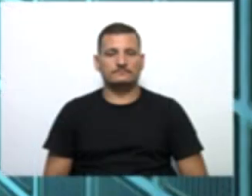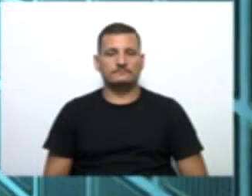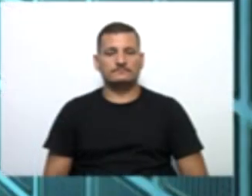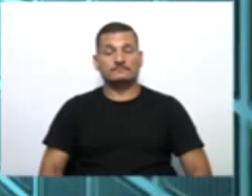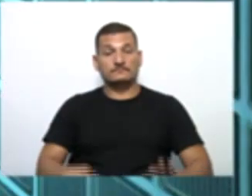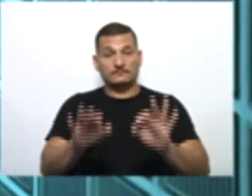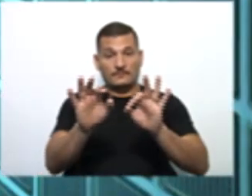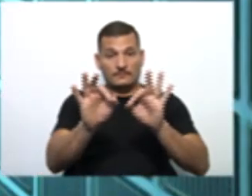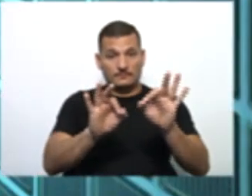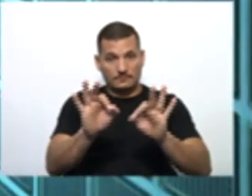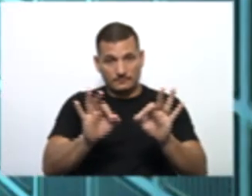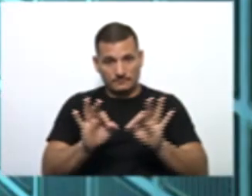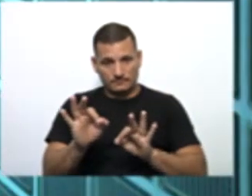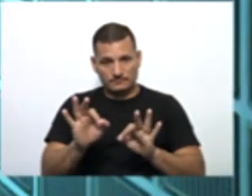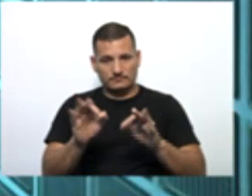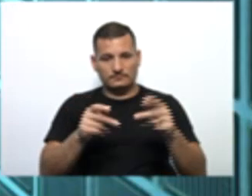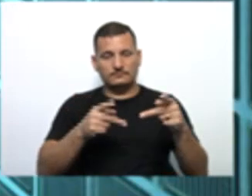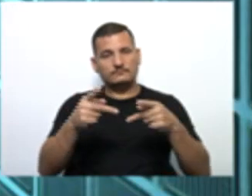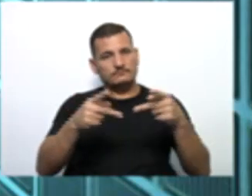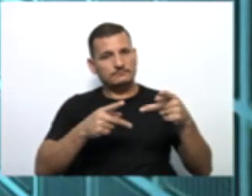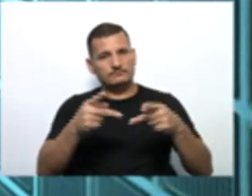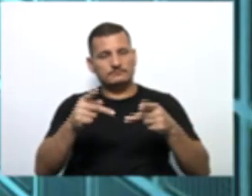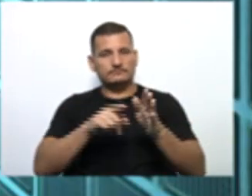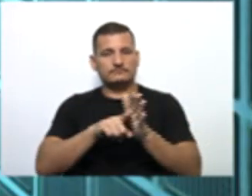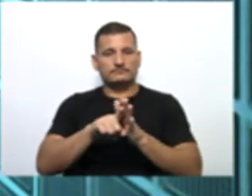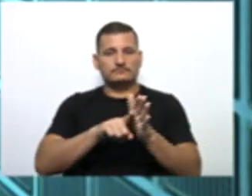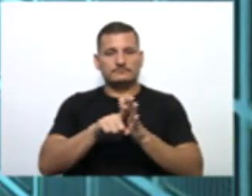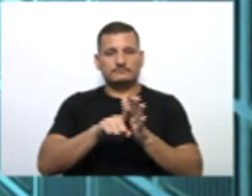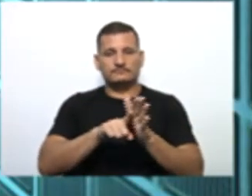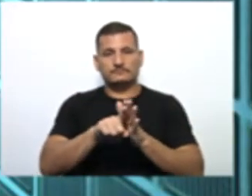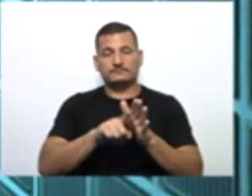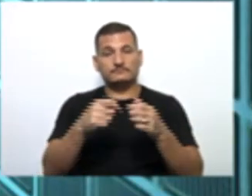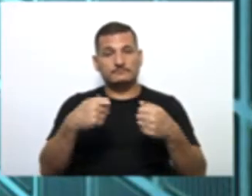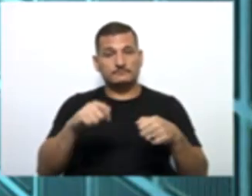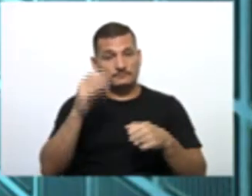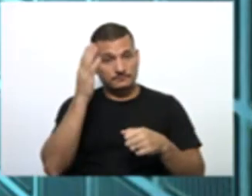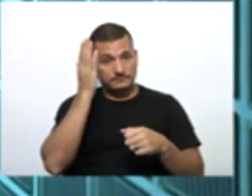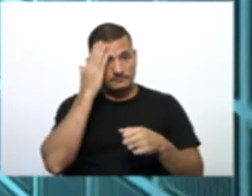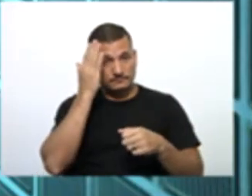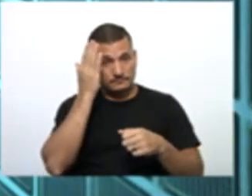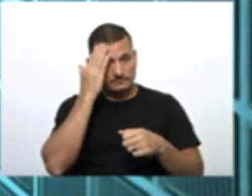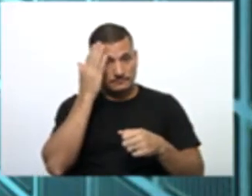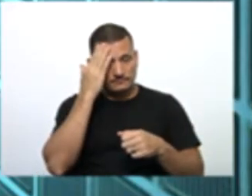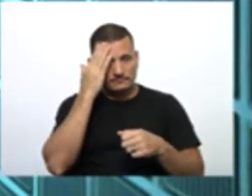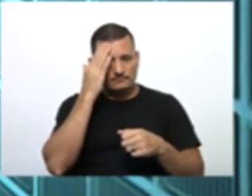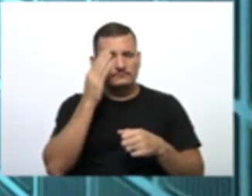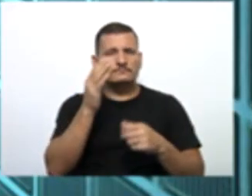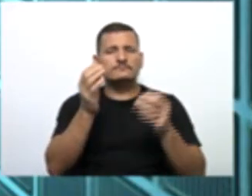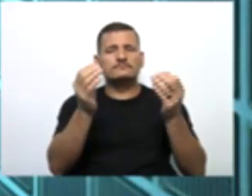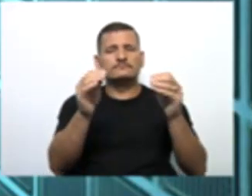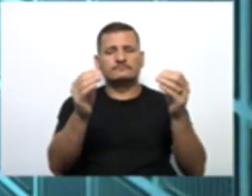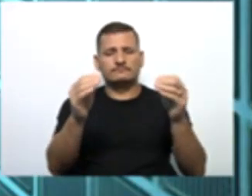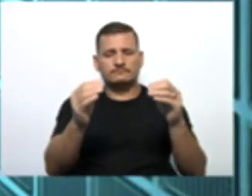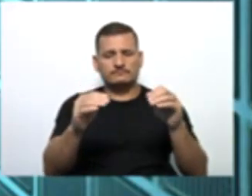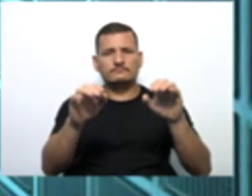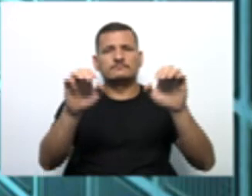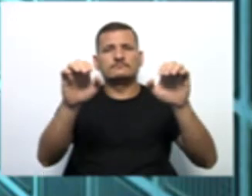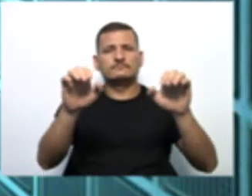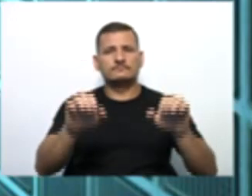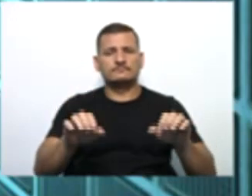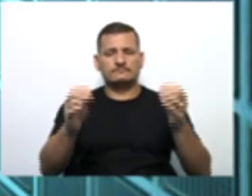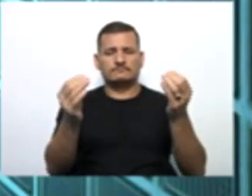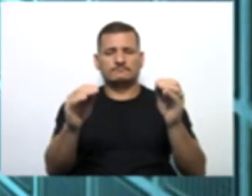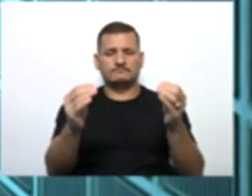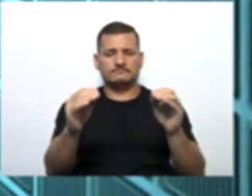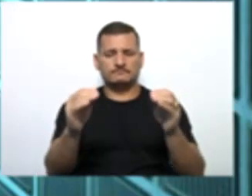Na elaboração de um projeto de pesquisa, é necessário saber quais elementos estruturais devem ser inclusos para